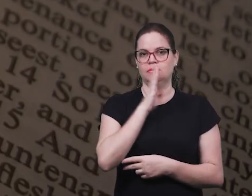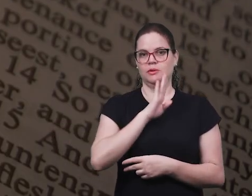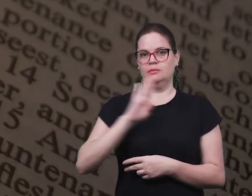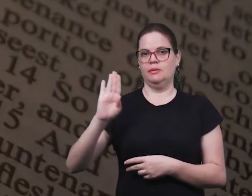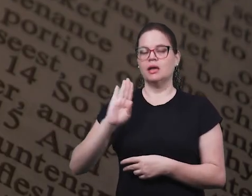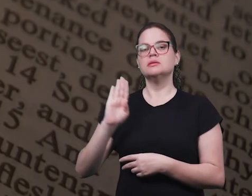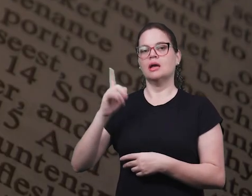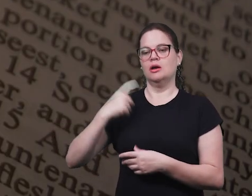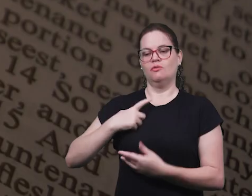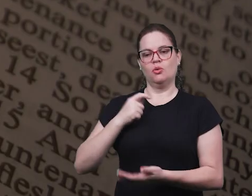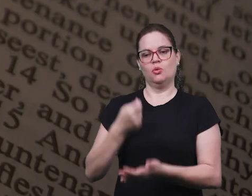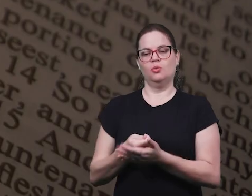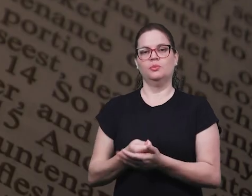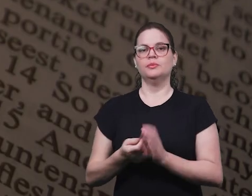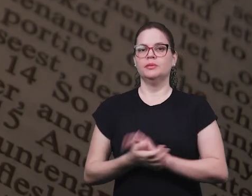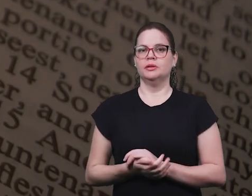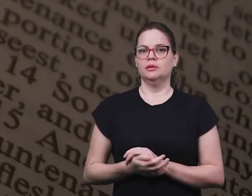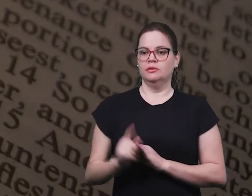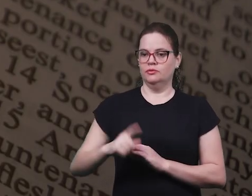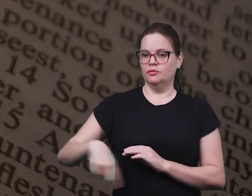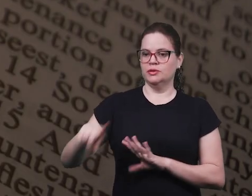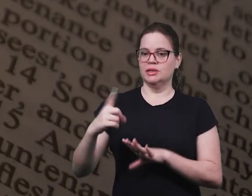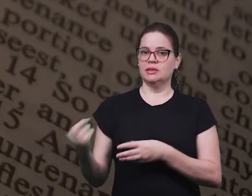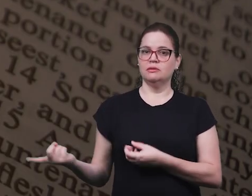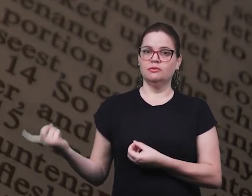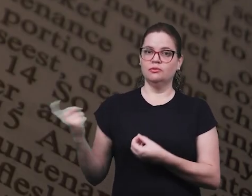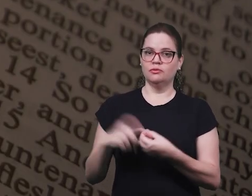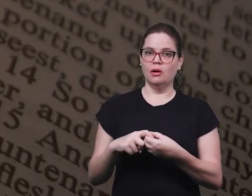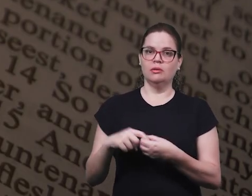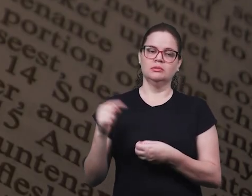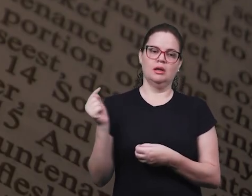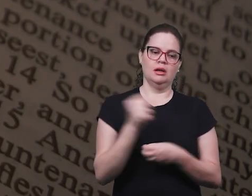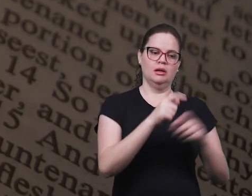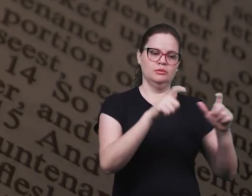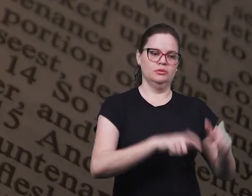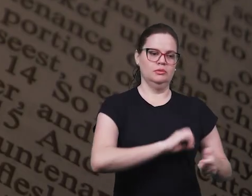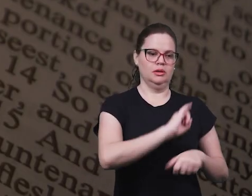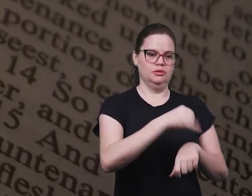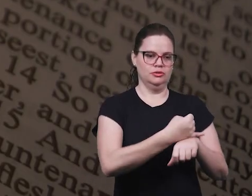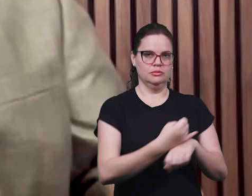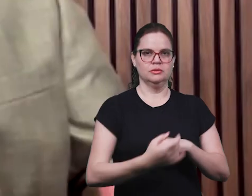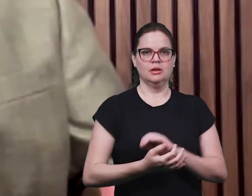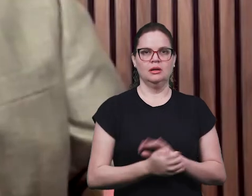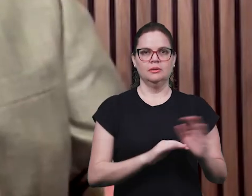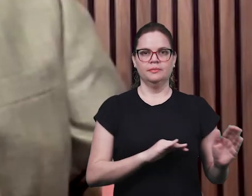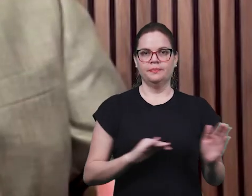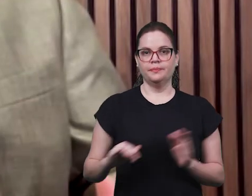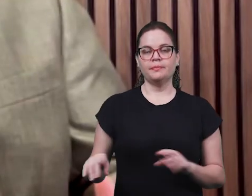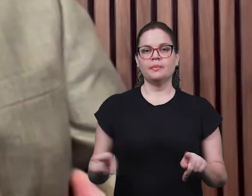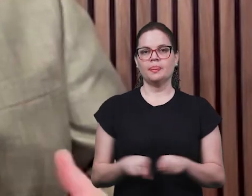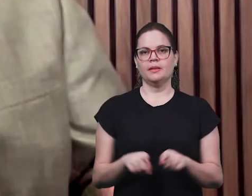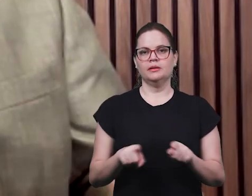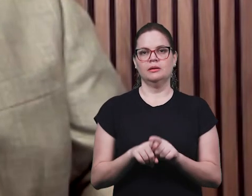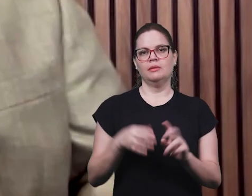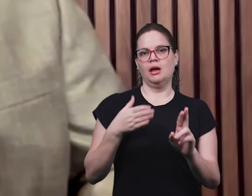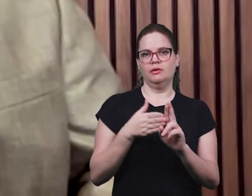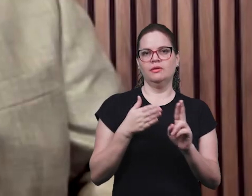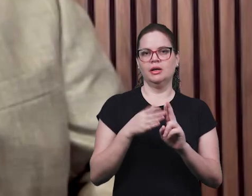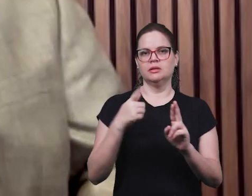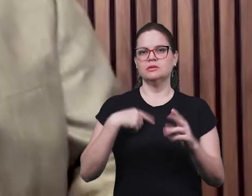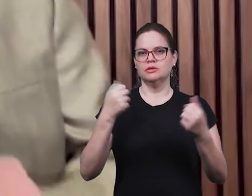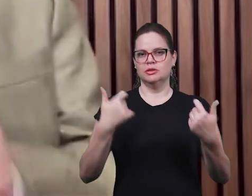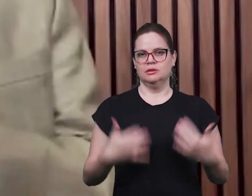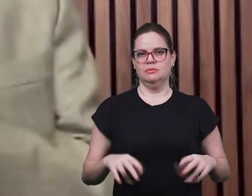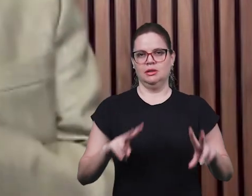a minha boa palavra, tornando a trazer-vos a este lugar. E aquela referência que eu havia dito no início